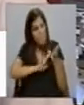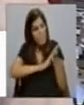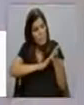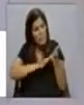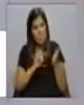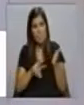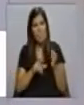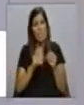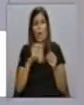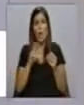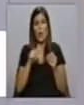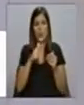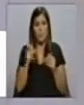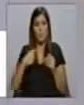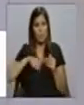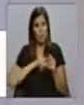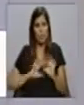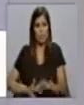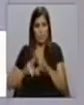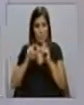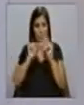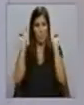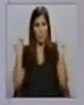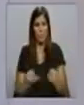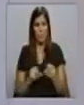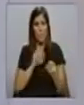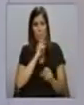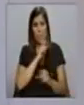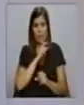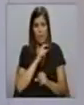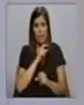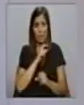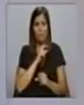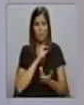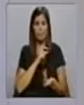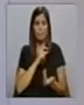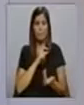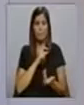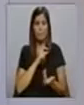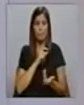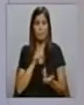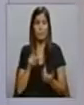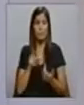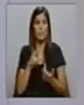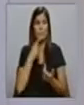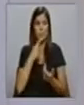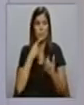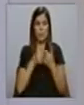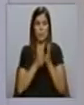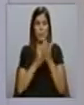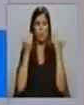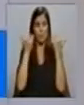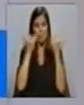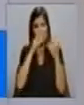da amostra. Aquilo que nós desenvolvemos foi um sistema que consegue, de facto, desmontar toda esta informação e identificar